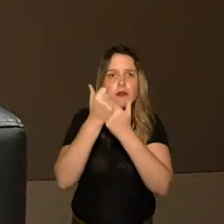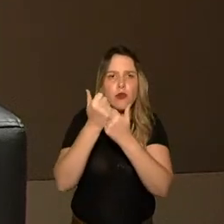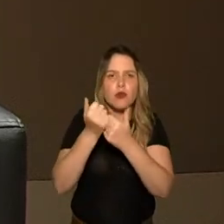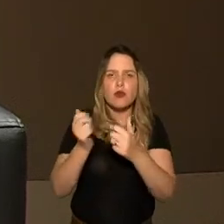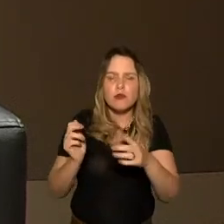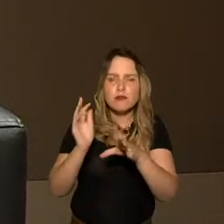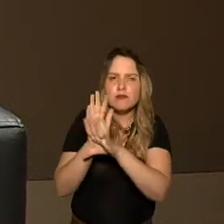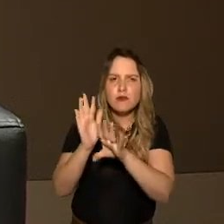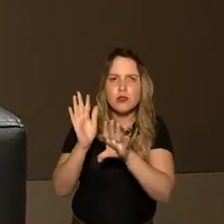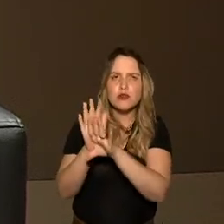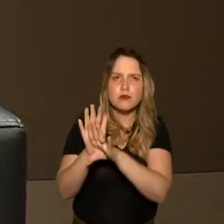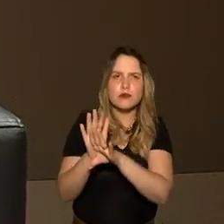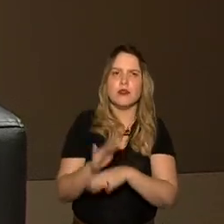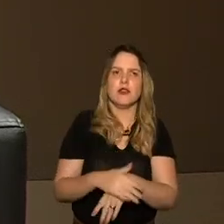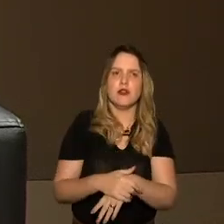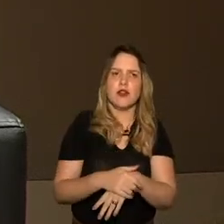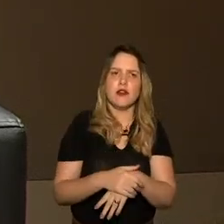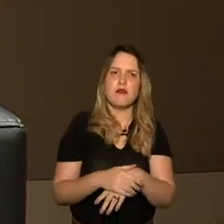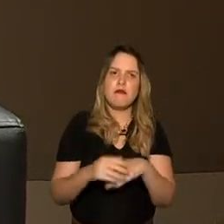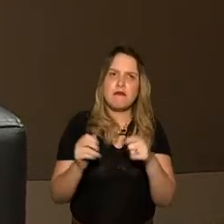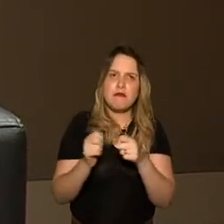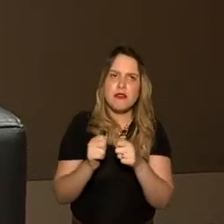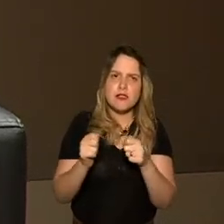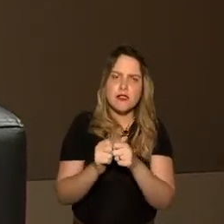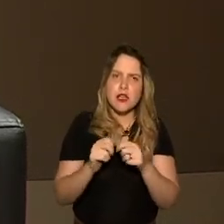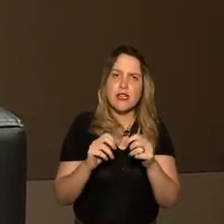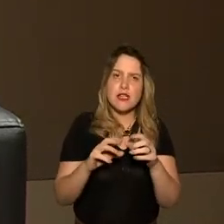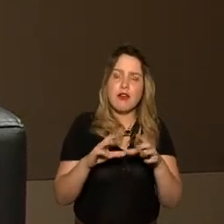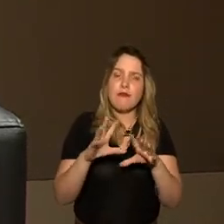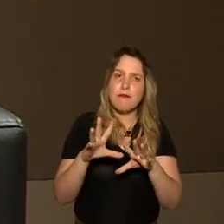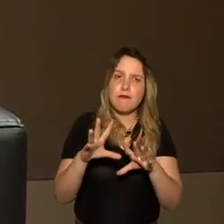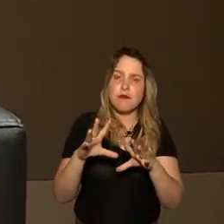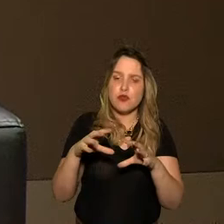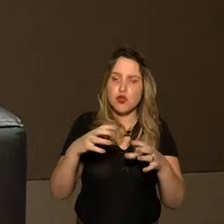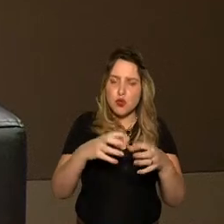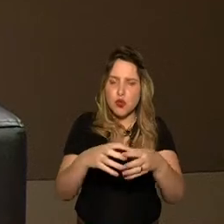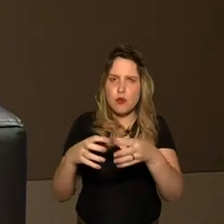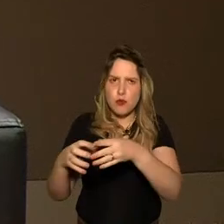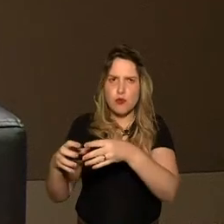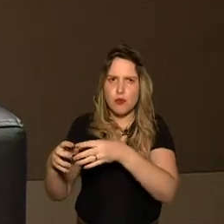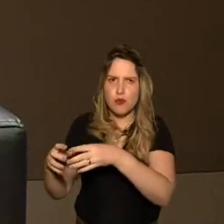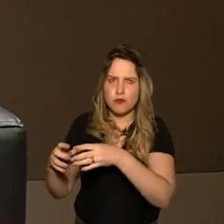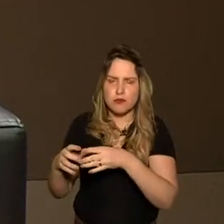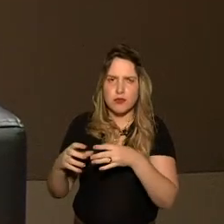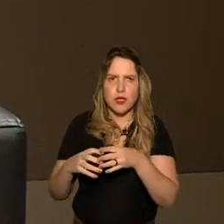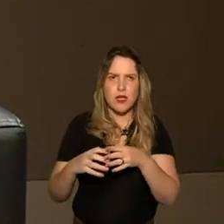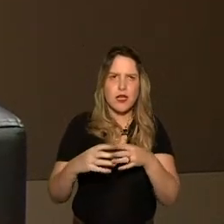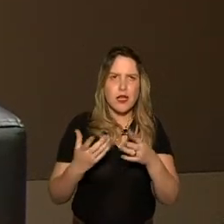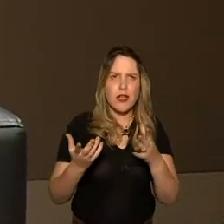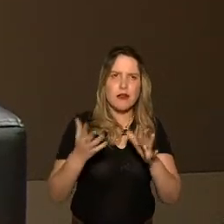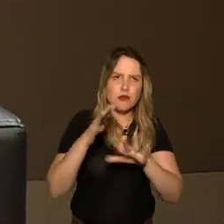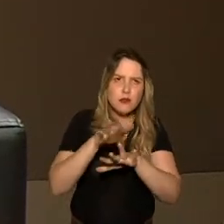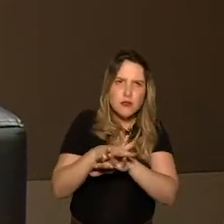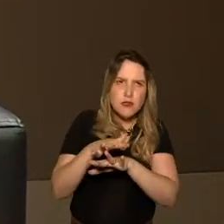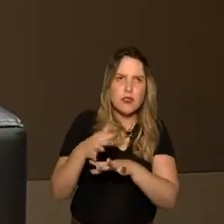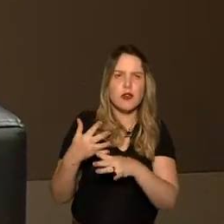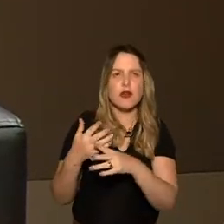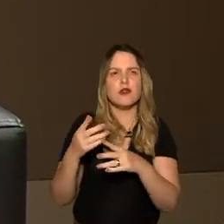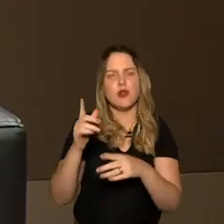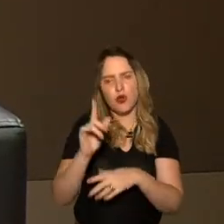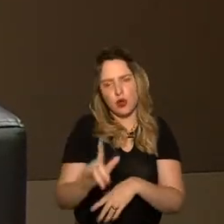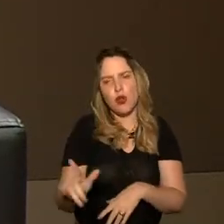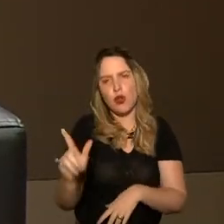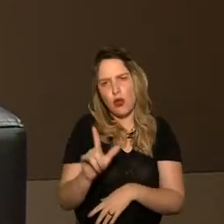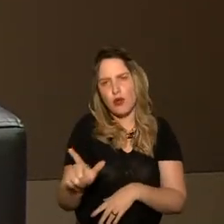trabalhar entendeu quer dizer essa aproximação né da de uma figura que tá na gestão que lógica as minhas